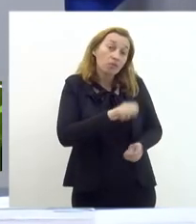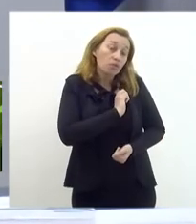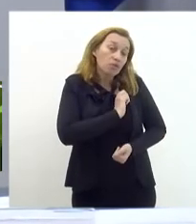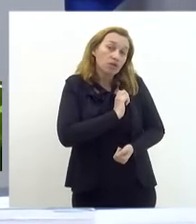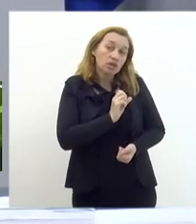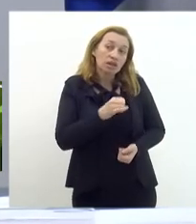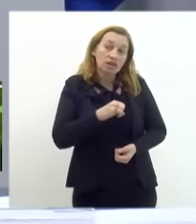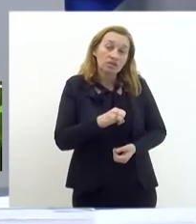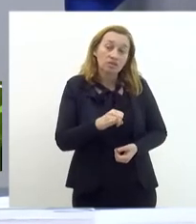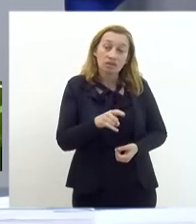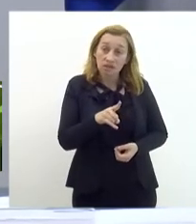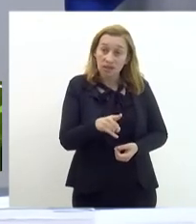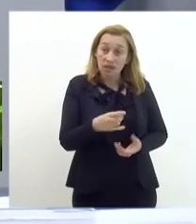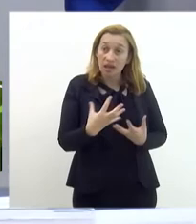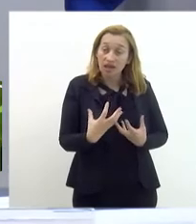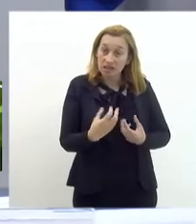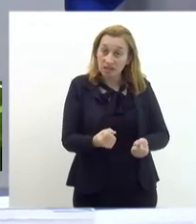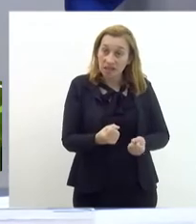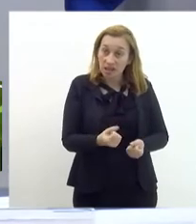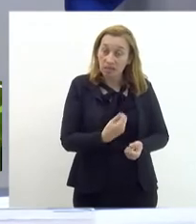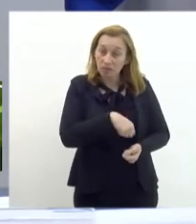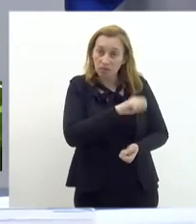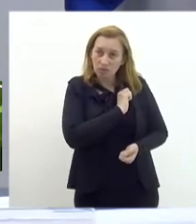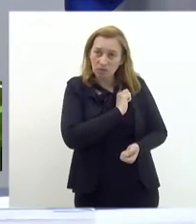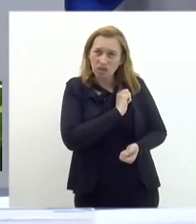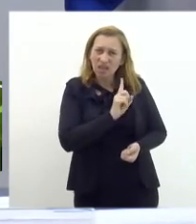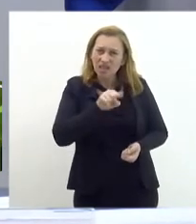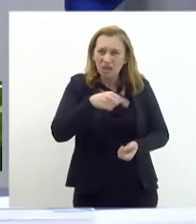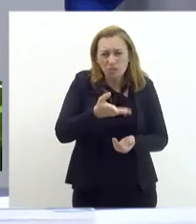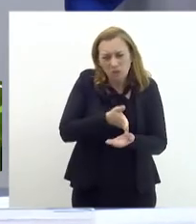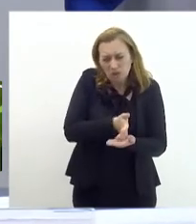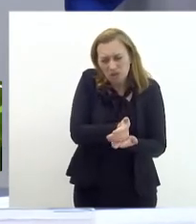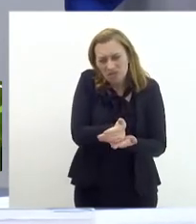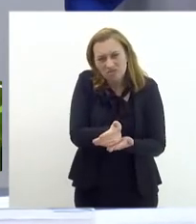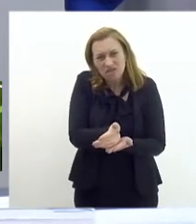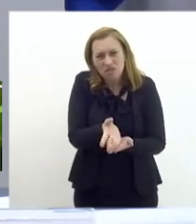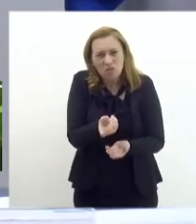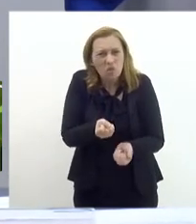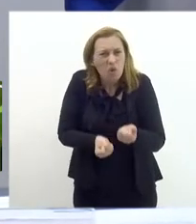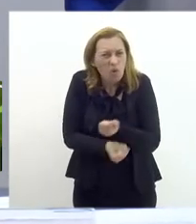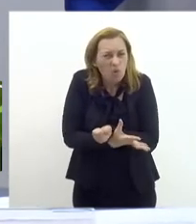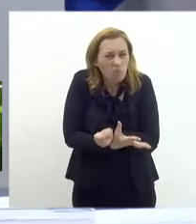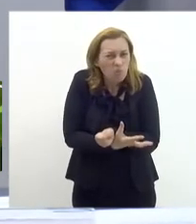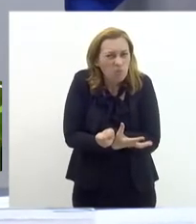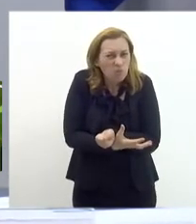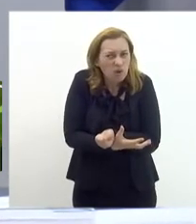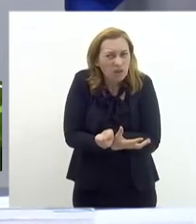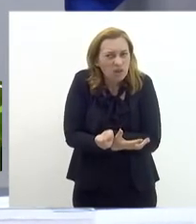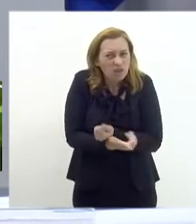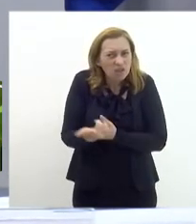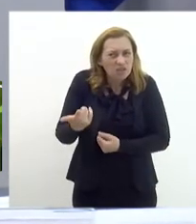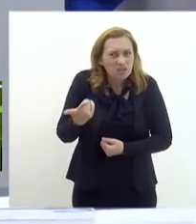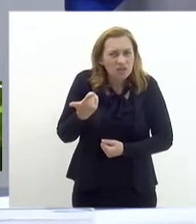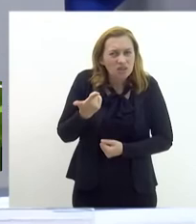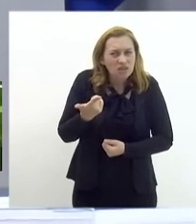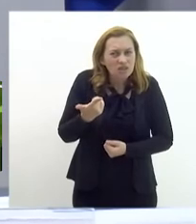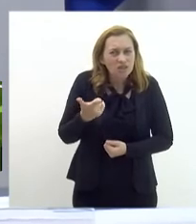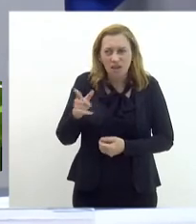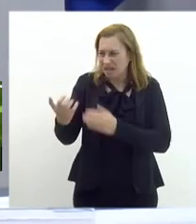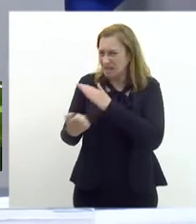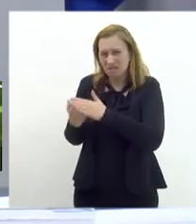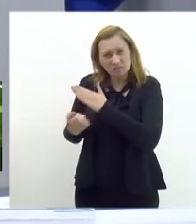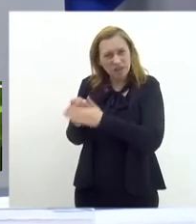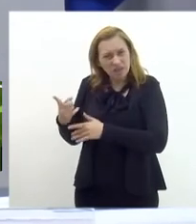você goza de benefício e ainda vai. E o desvio do caminho, em geral, é, para essas empresas de benefício,